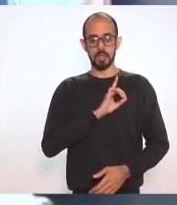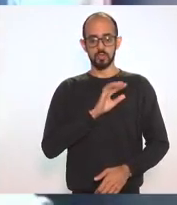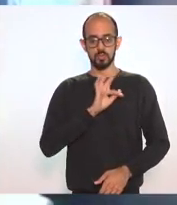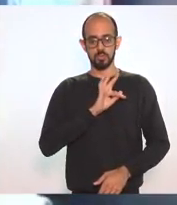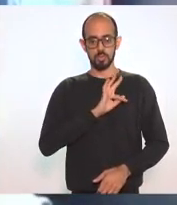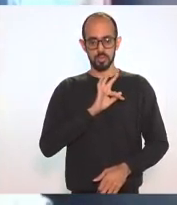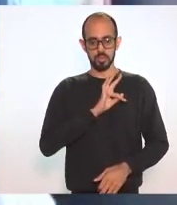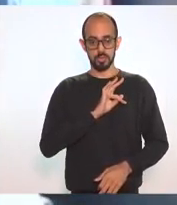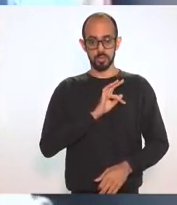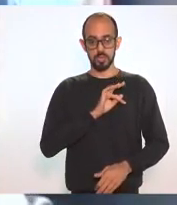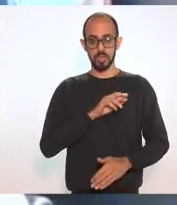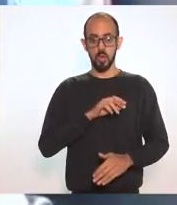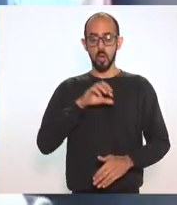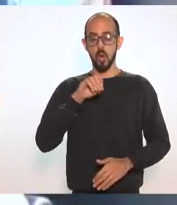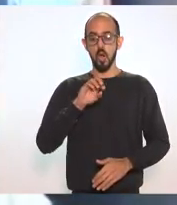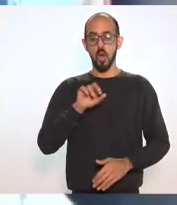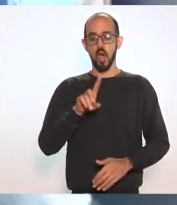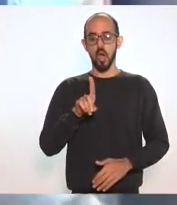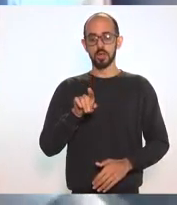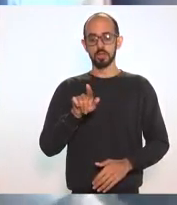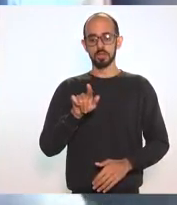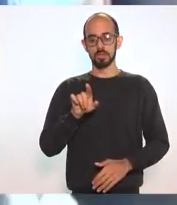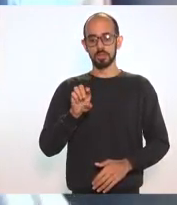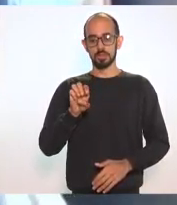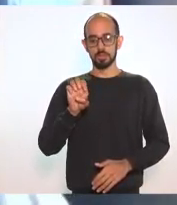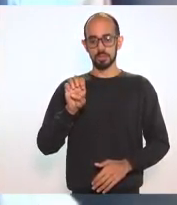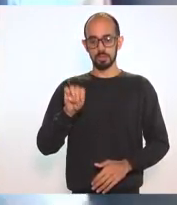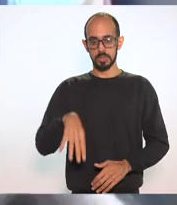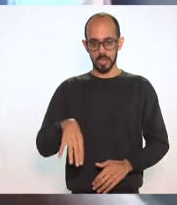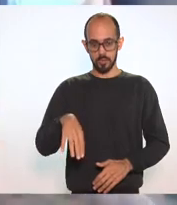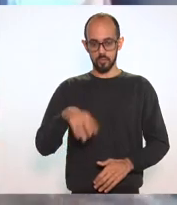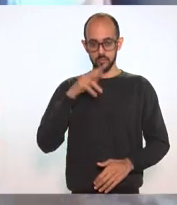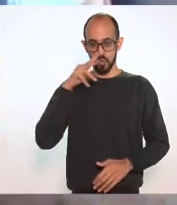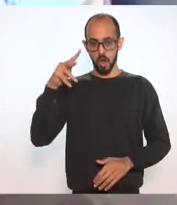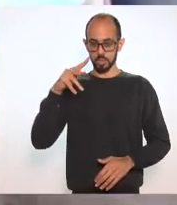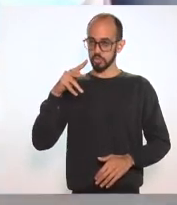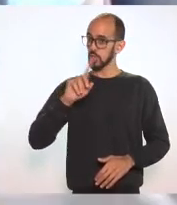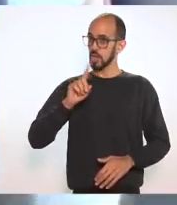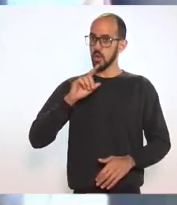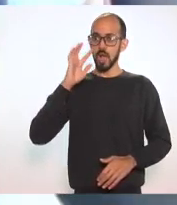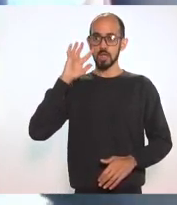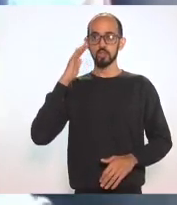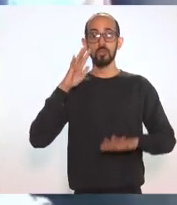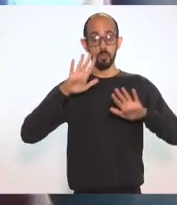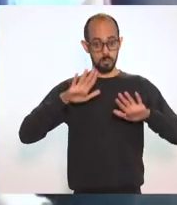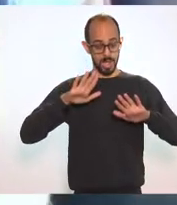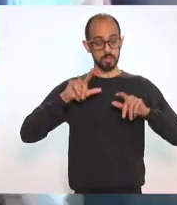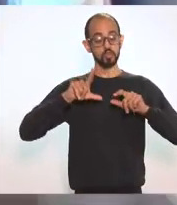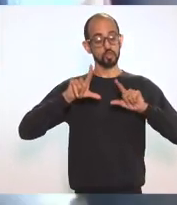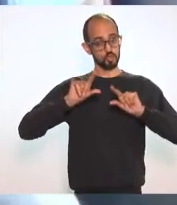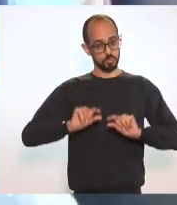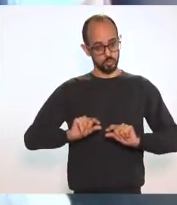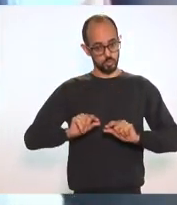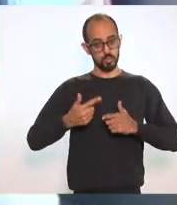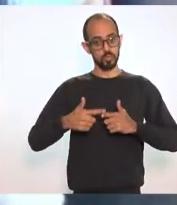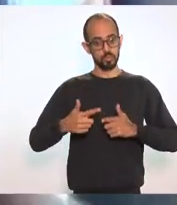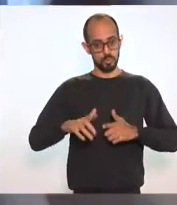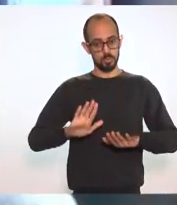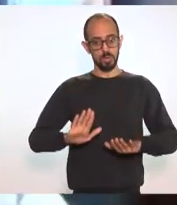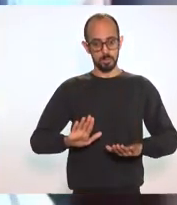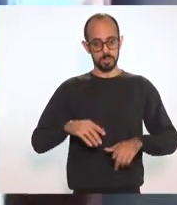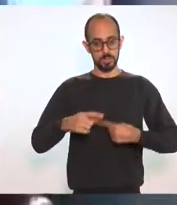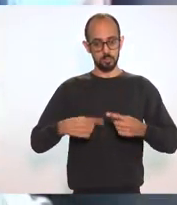ofensiva forte em relação a isso. Não resolveu tudo, mas deu uma amenizada. Num segundo momento,